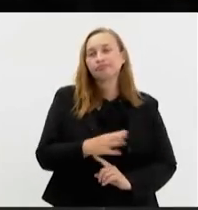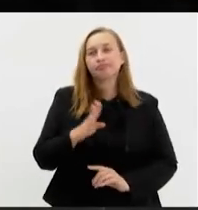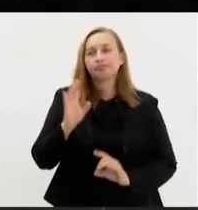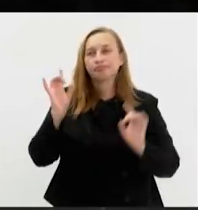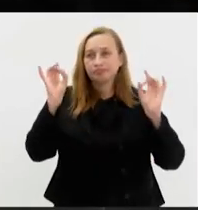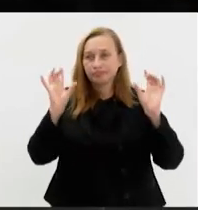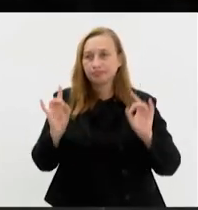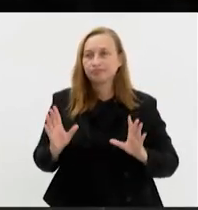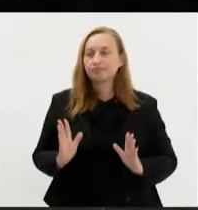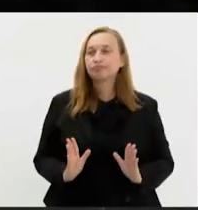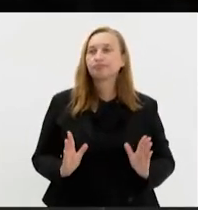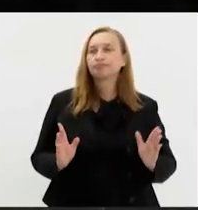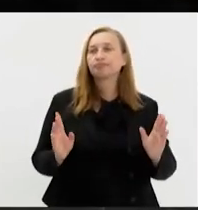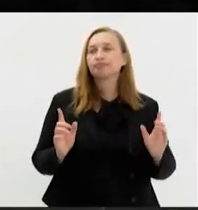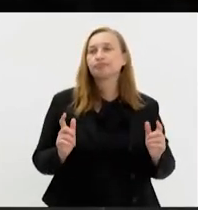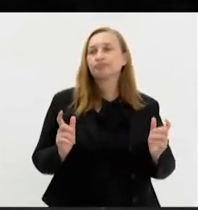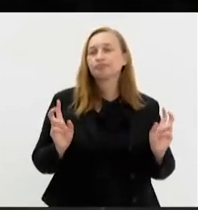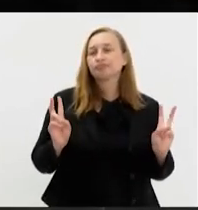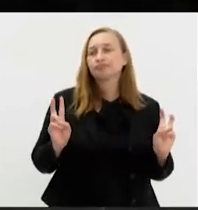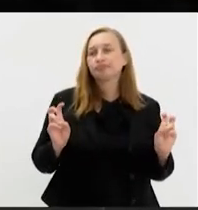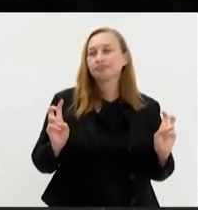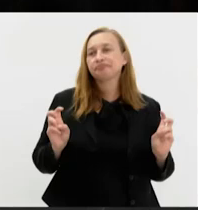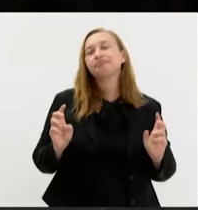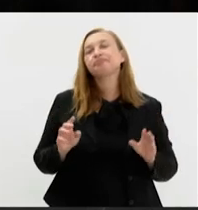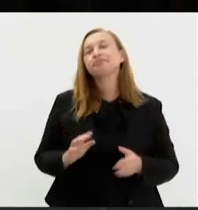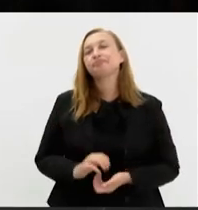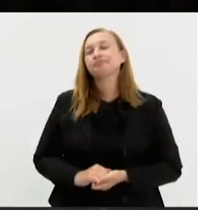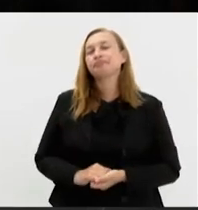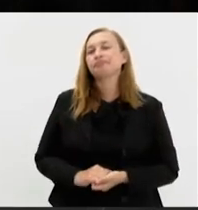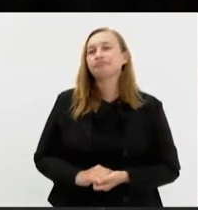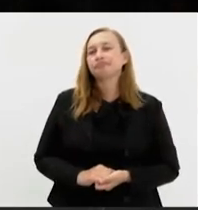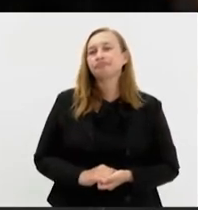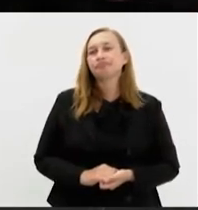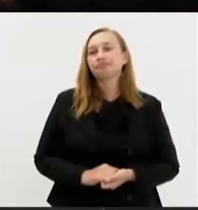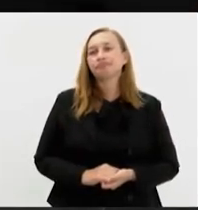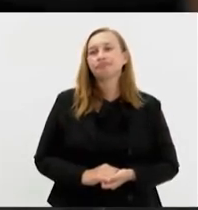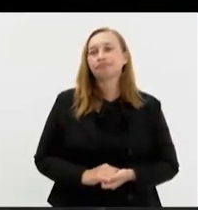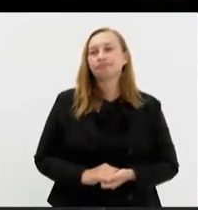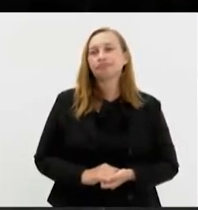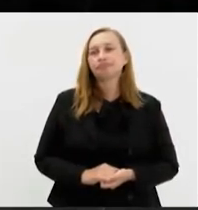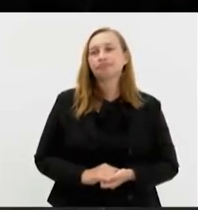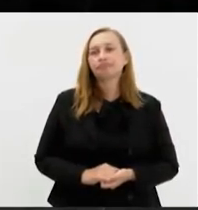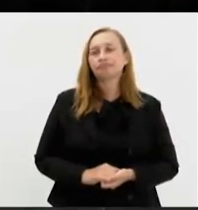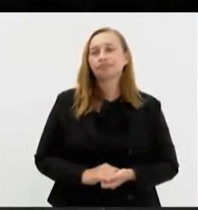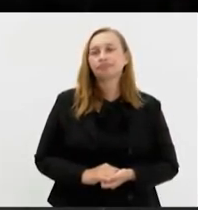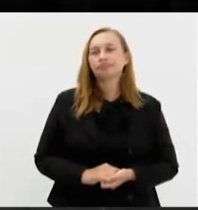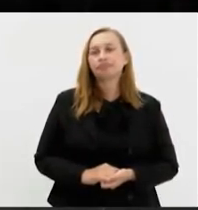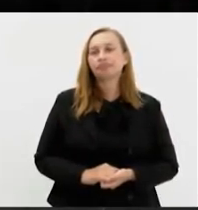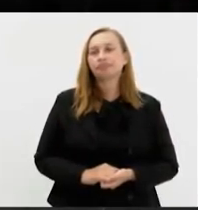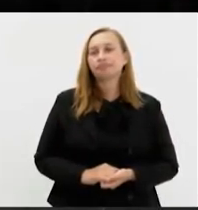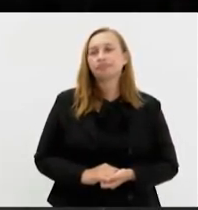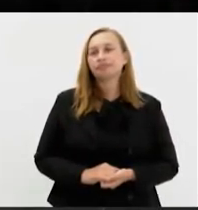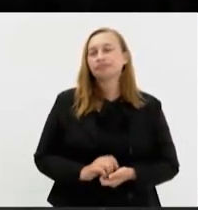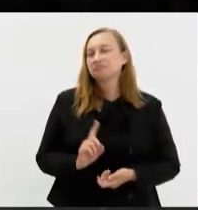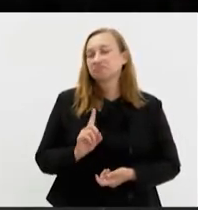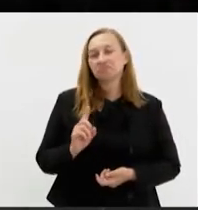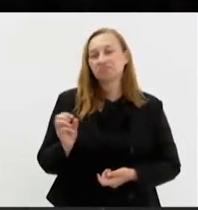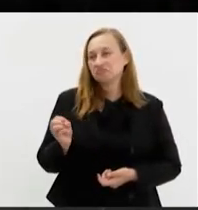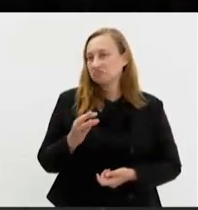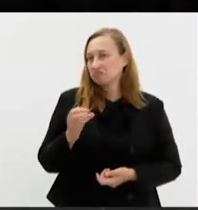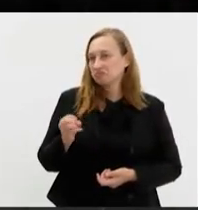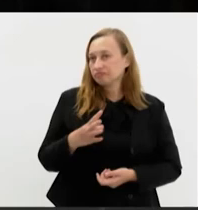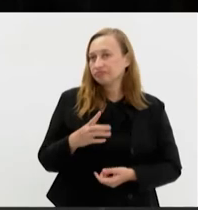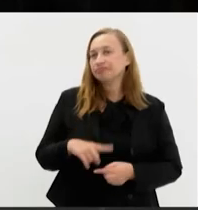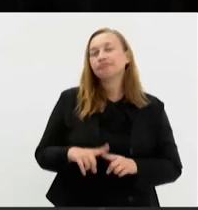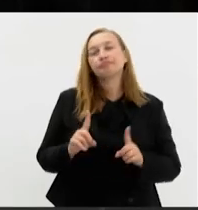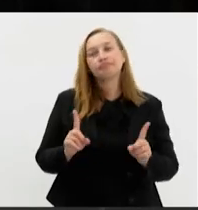foi proposto aqui para essa mesa eh que é um tema que não é tão novinho assim mas